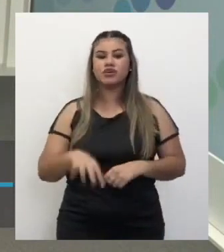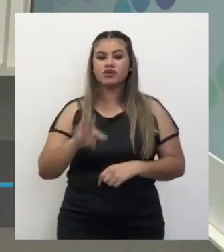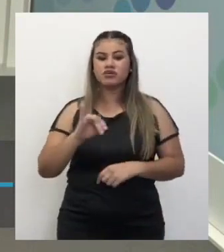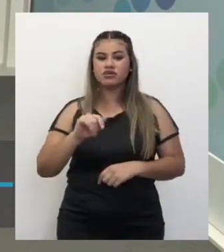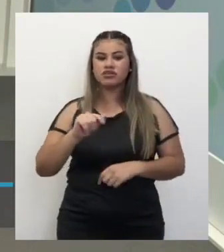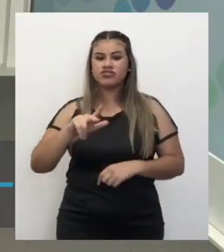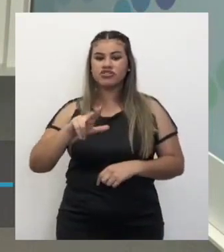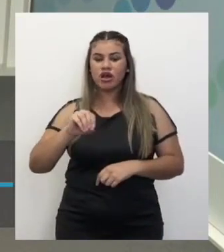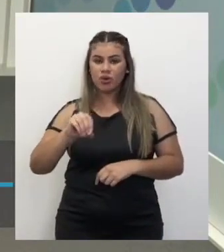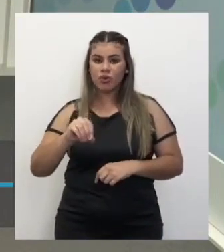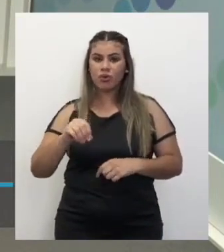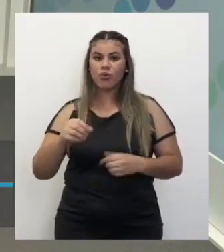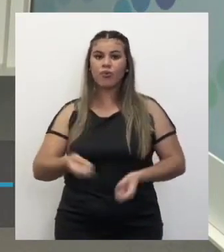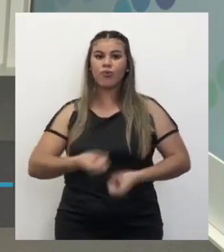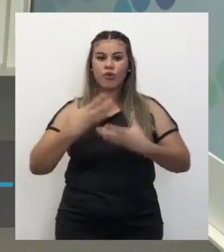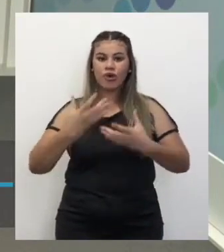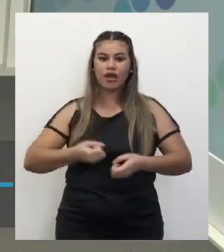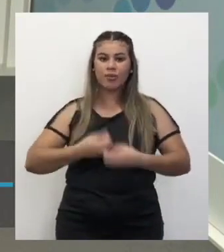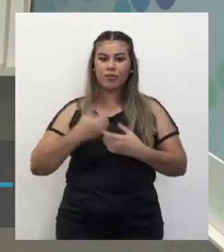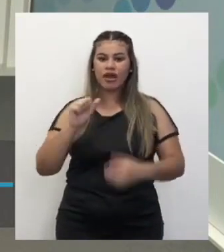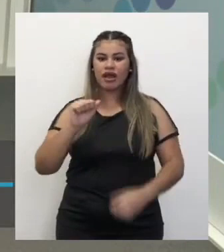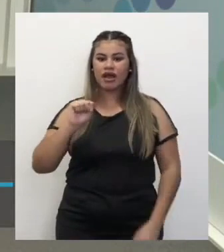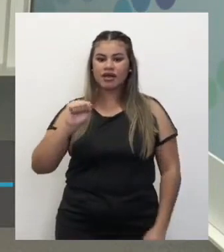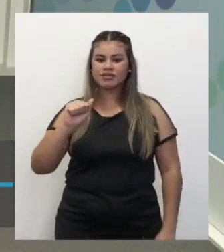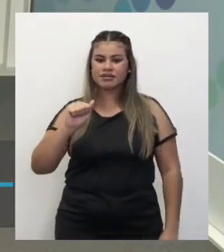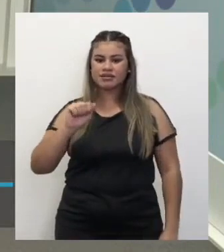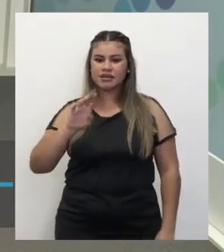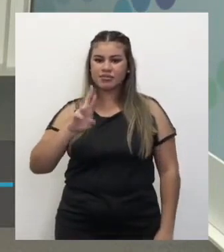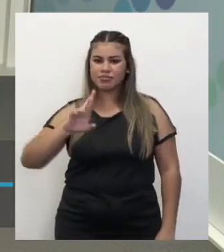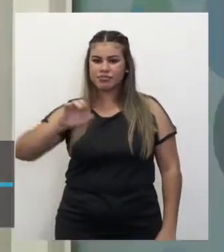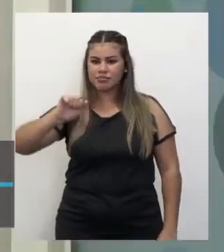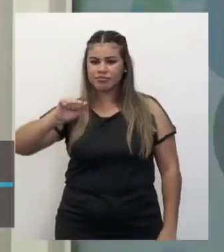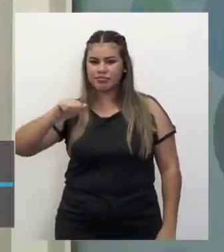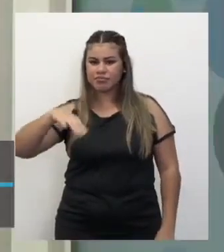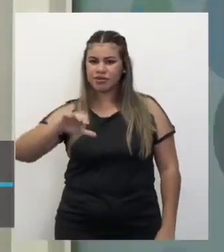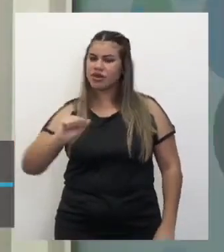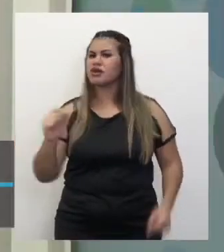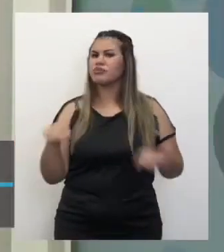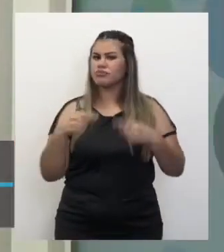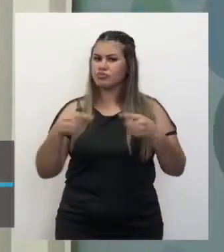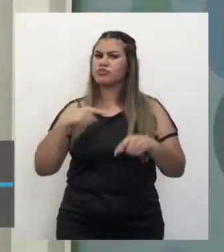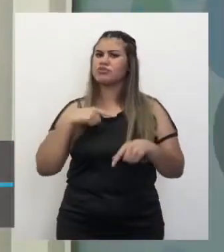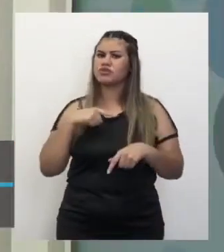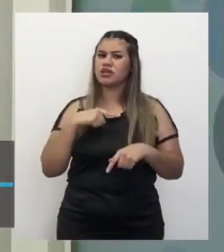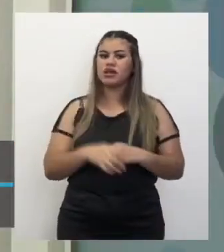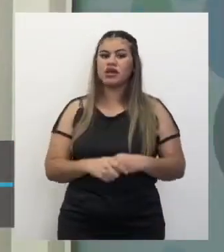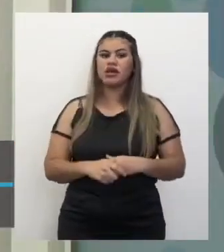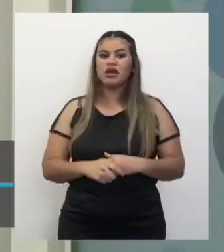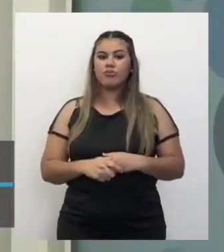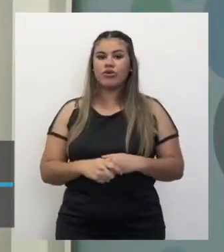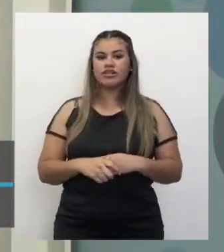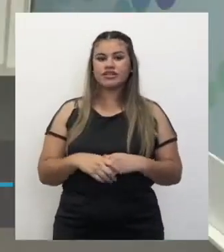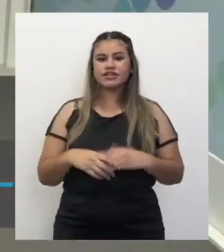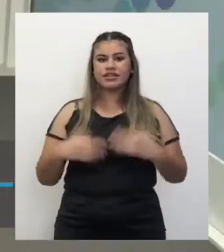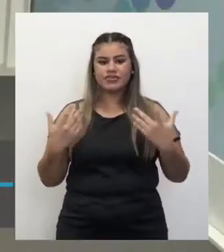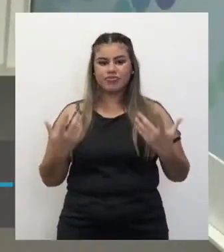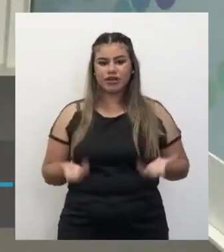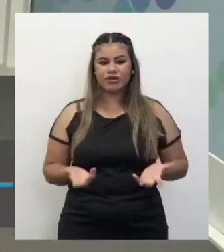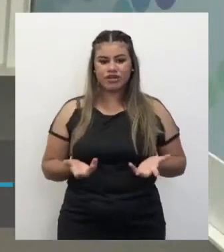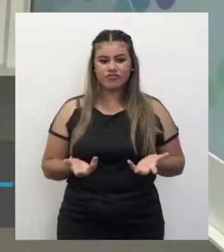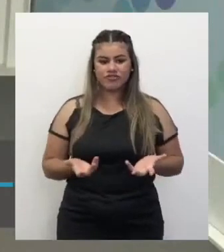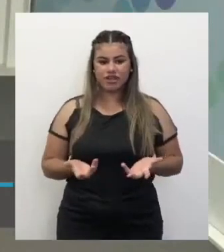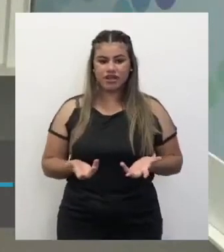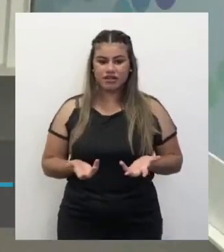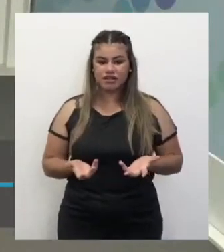Asa Branca. Asa Branca? Será que é a Asa Branca do Luiz Gonzaga, que é uma música também? Mas fala do assunto, perfeito. Que Maria fala da menina